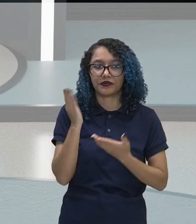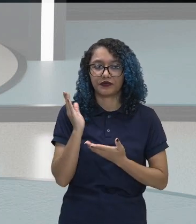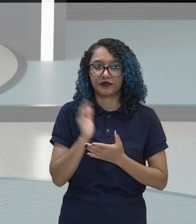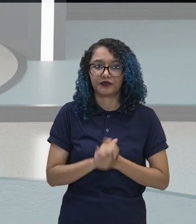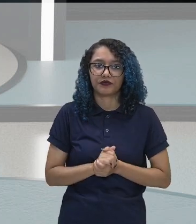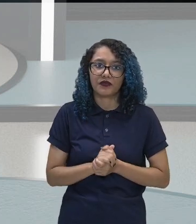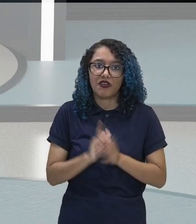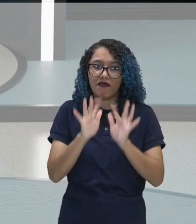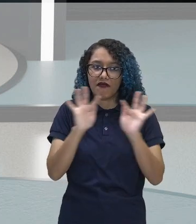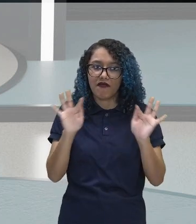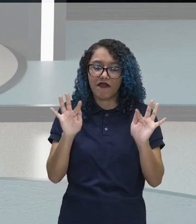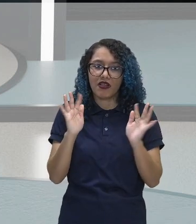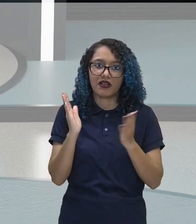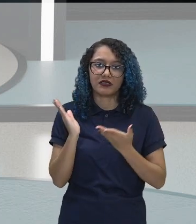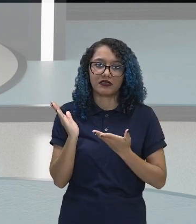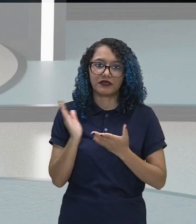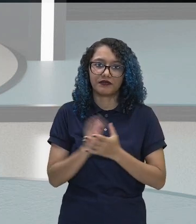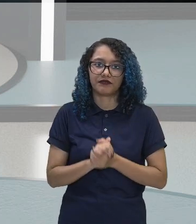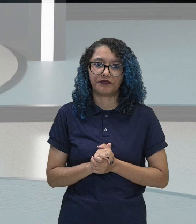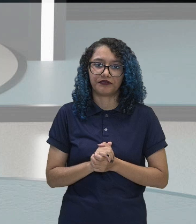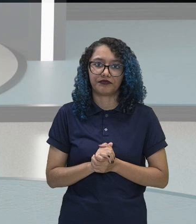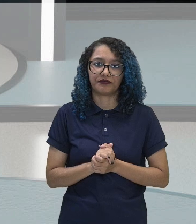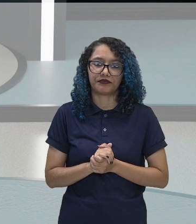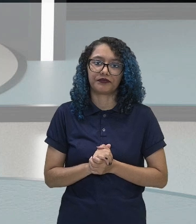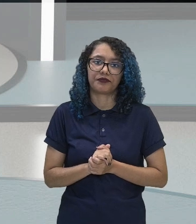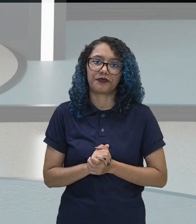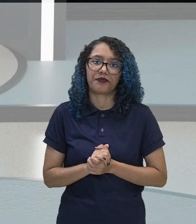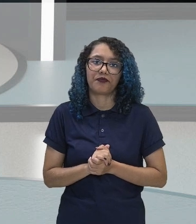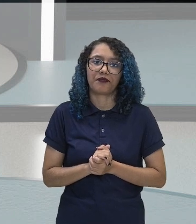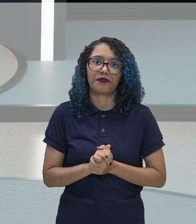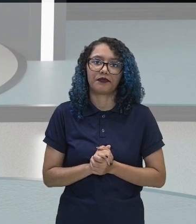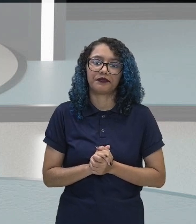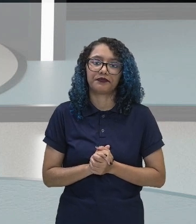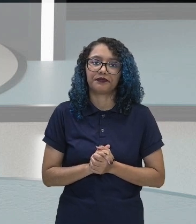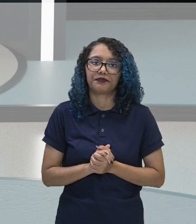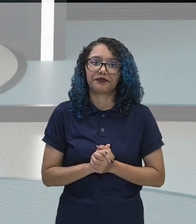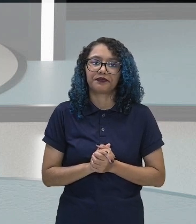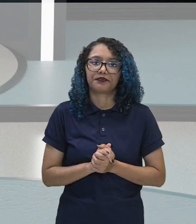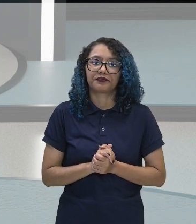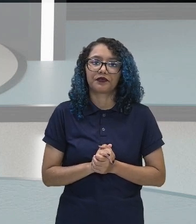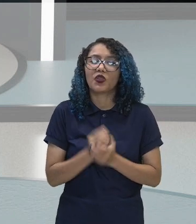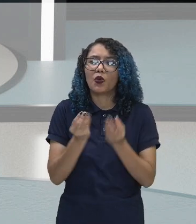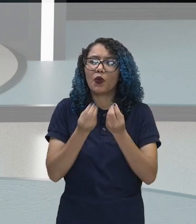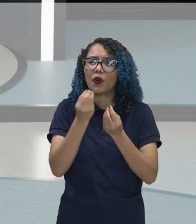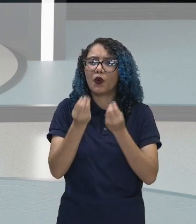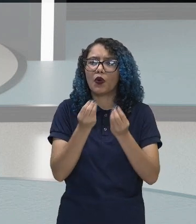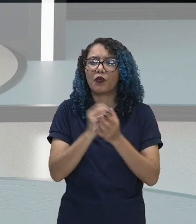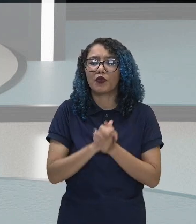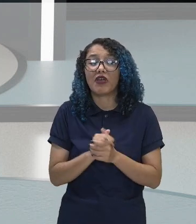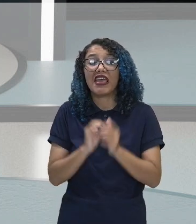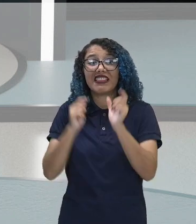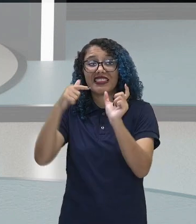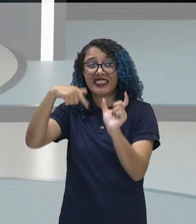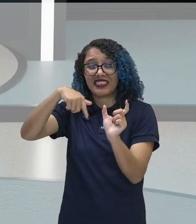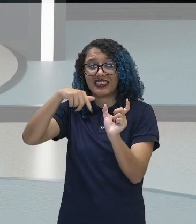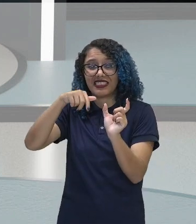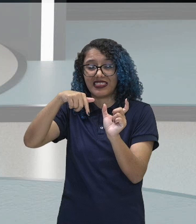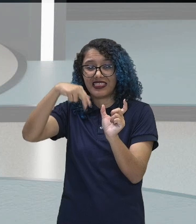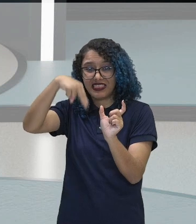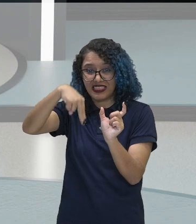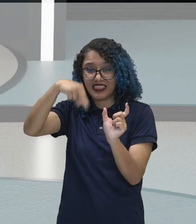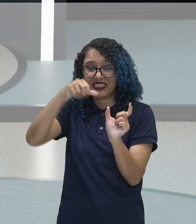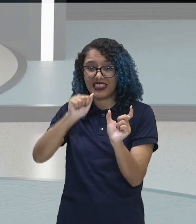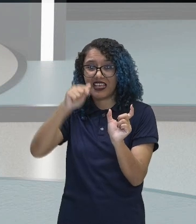descansei. Aquele dia não descansei. Na verdade, seria naquele dia, porque na palavra